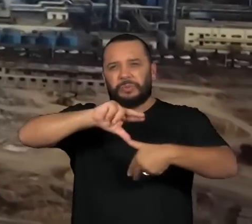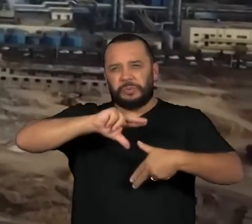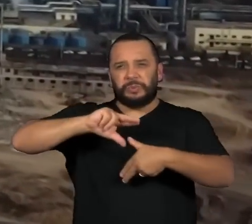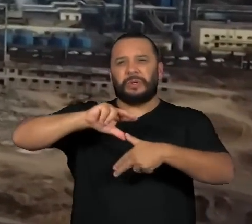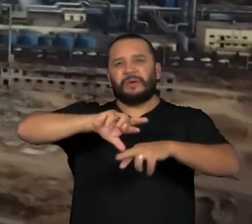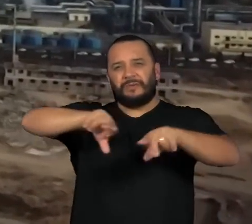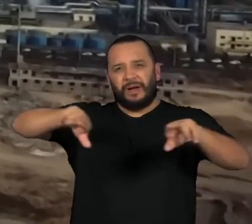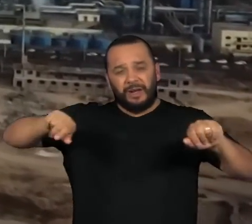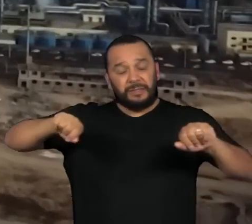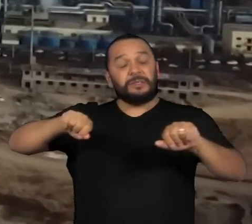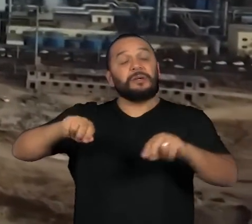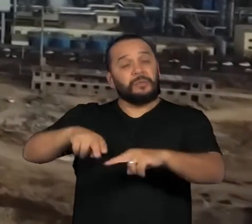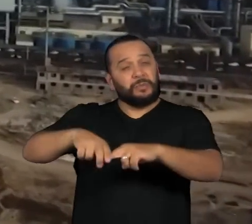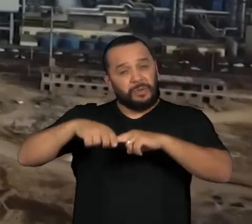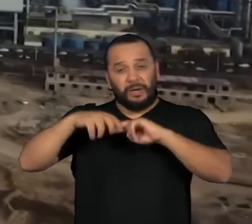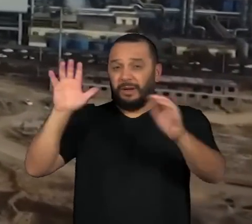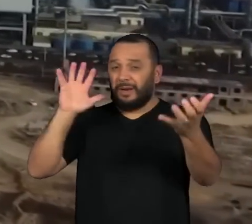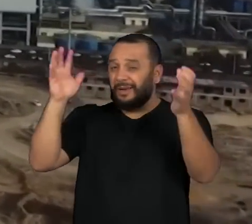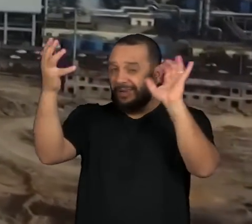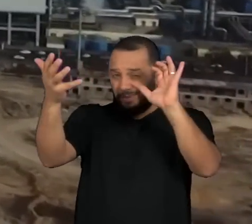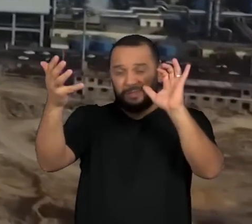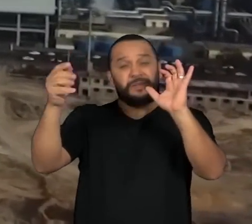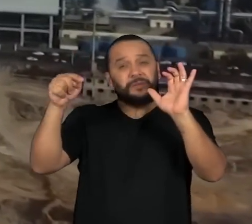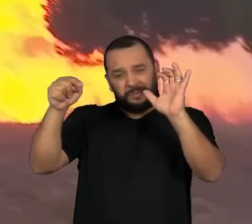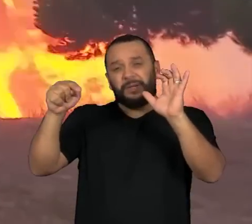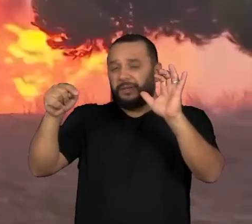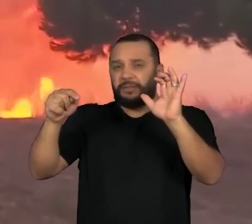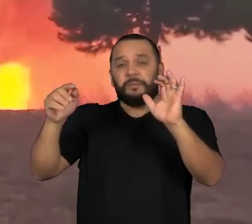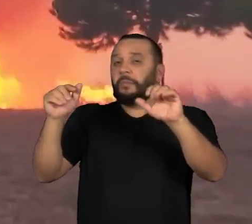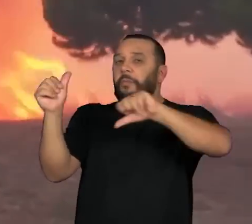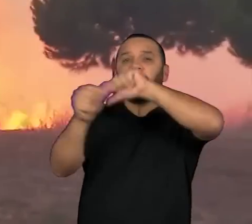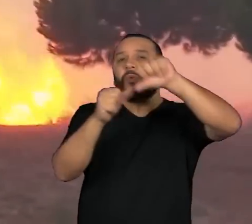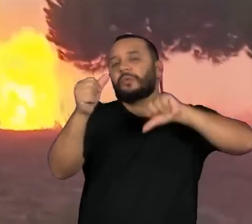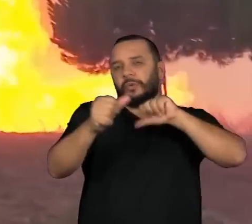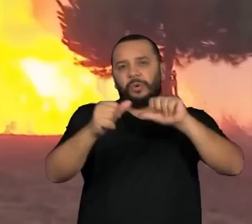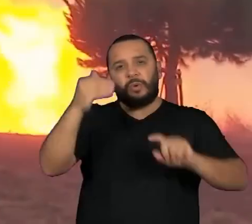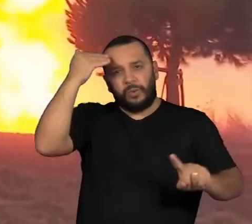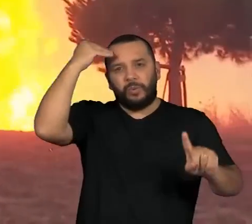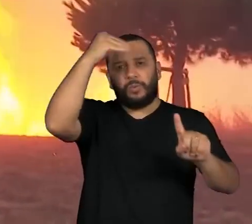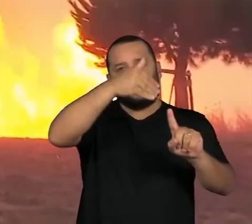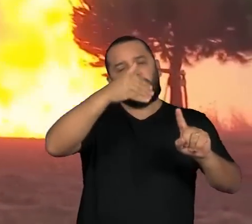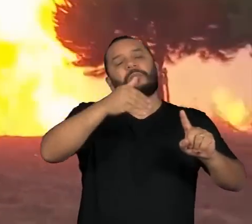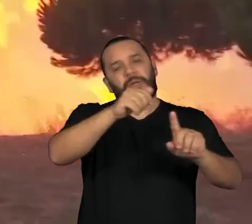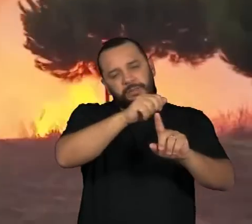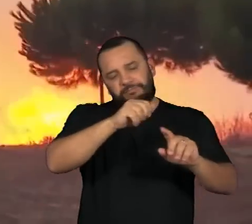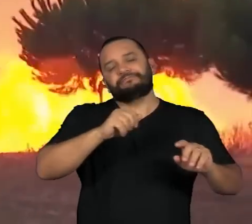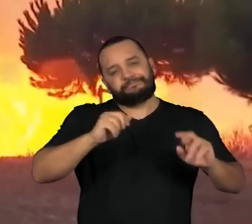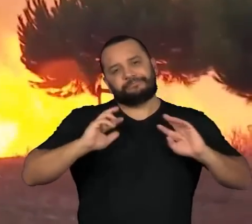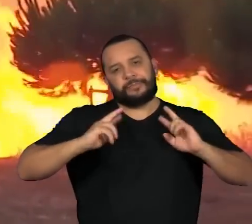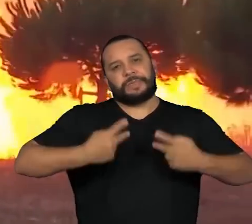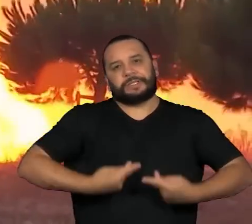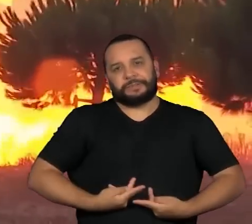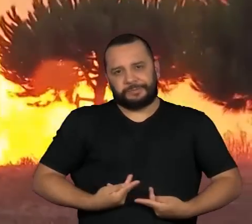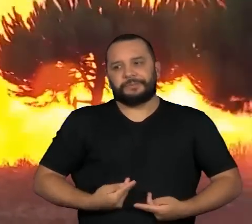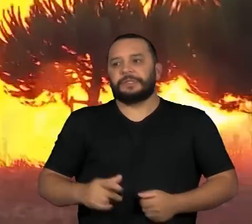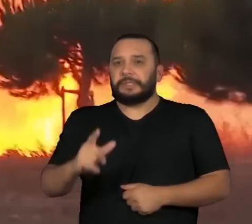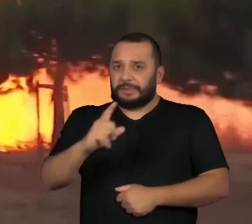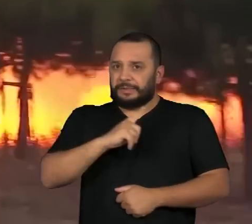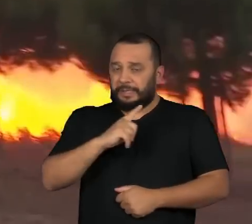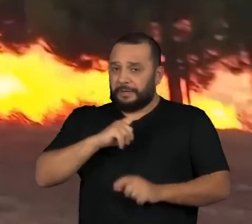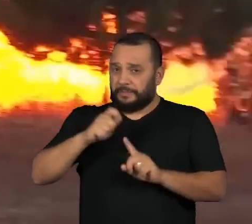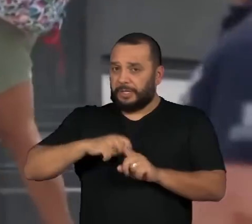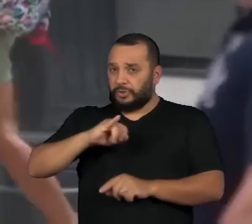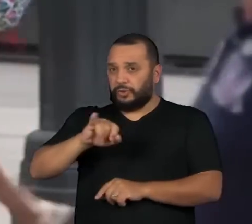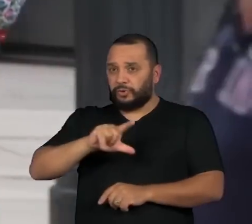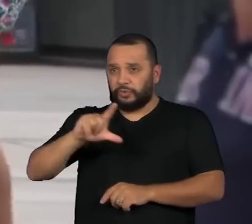às mudanças climáticas causadas pela humanidade. Dados da Organização Meteorológica Mundial indicam que julho